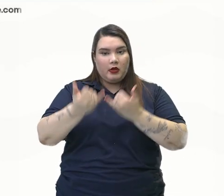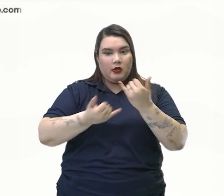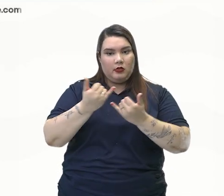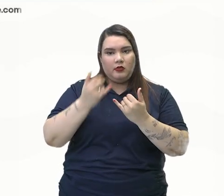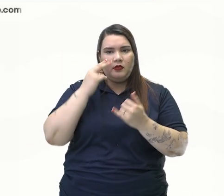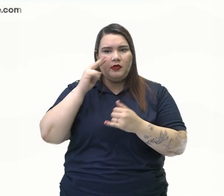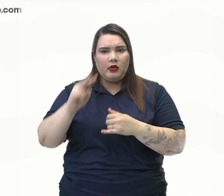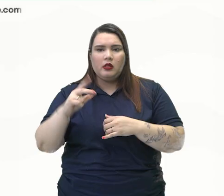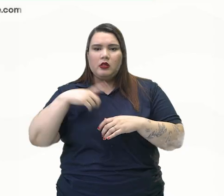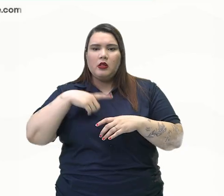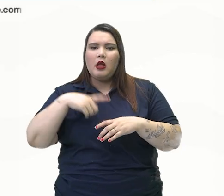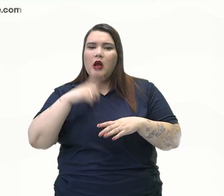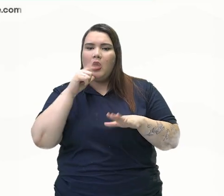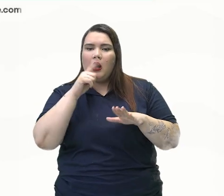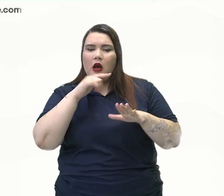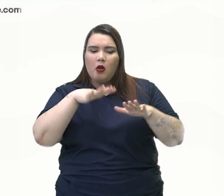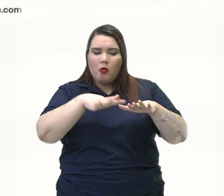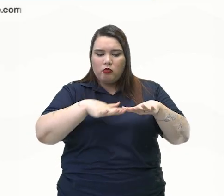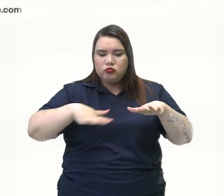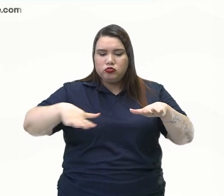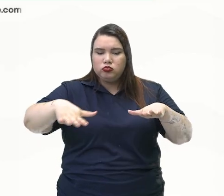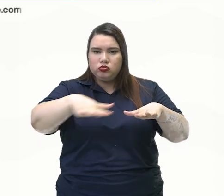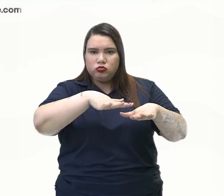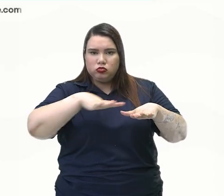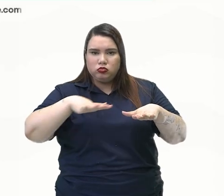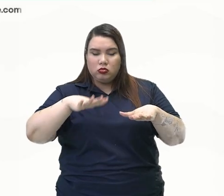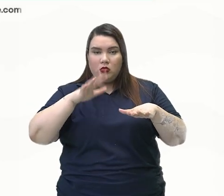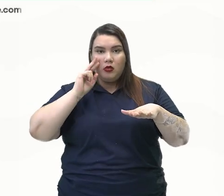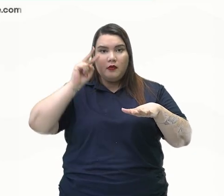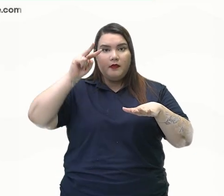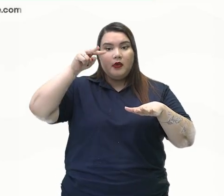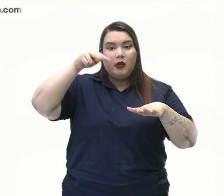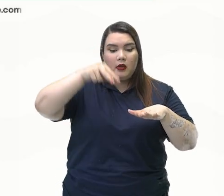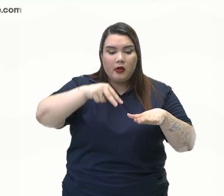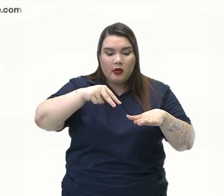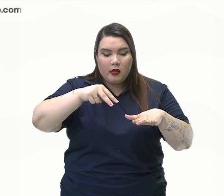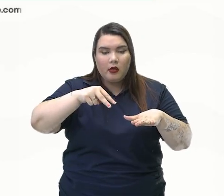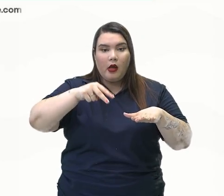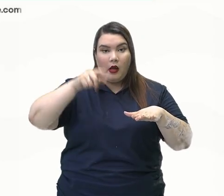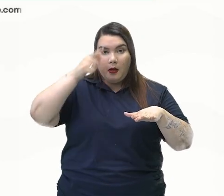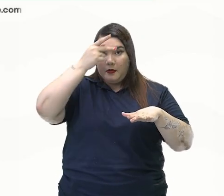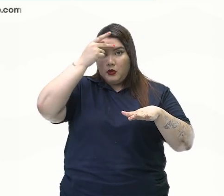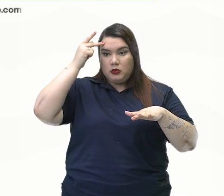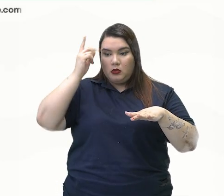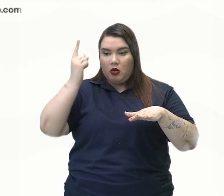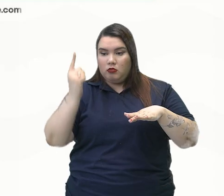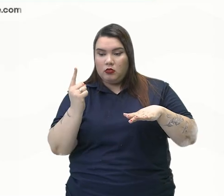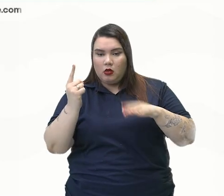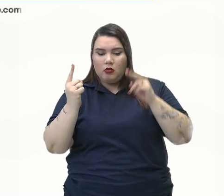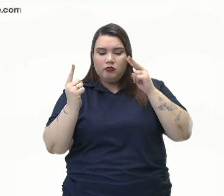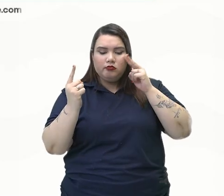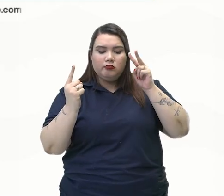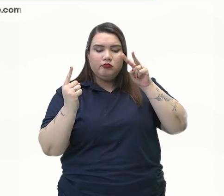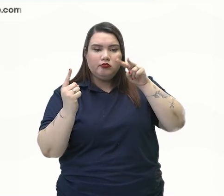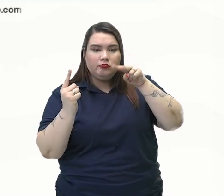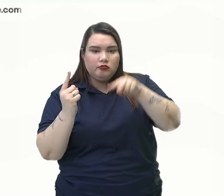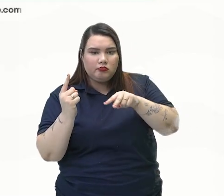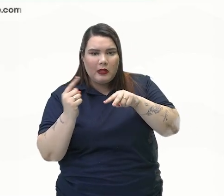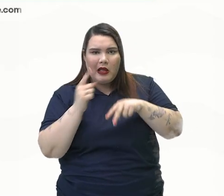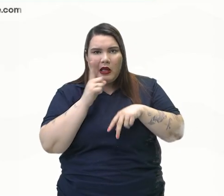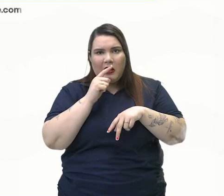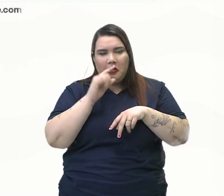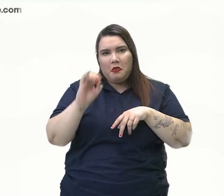criança brincando e você está vendo a imagem dela. Quando olhamos para uma poça d'água ou